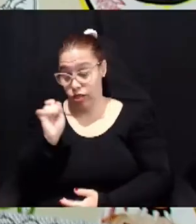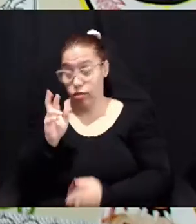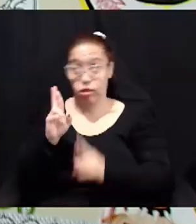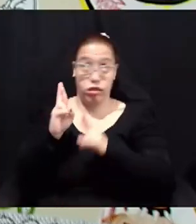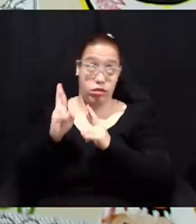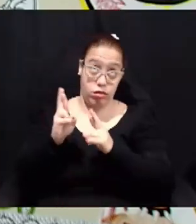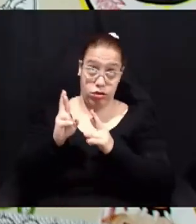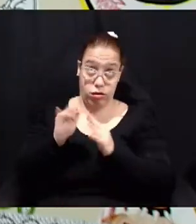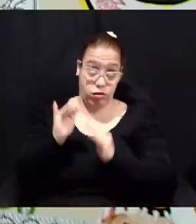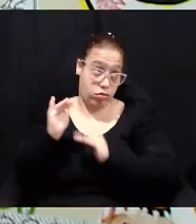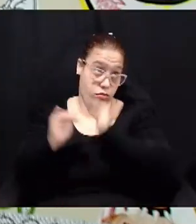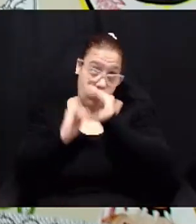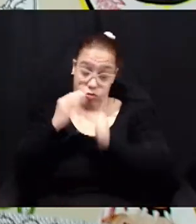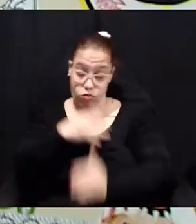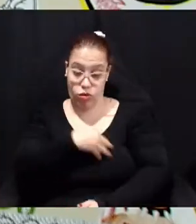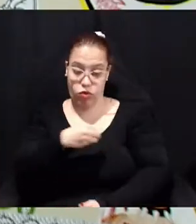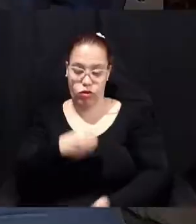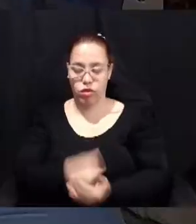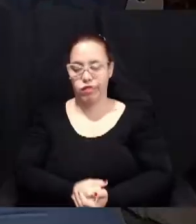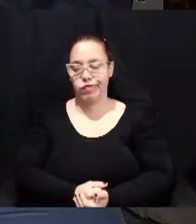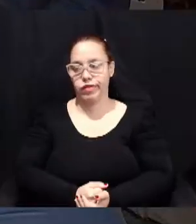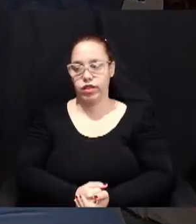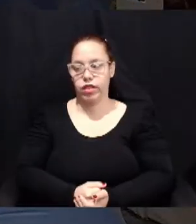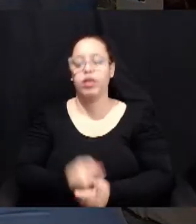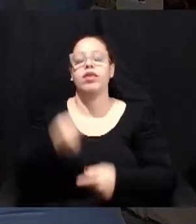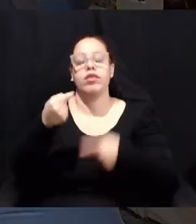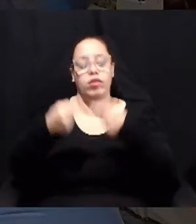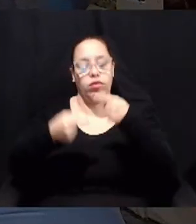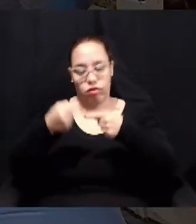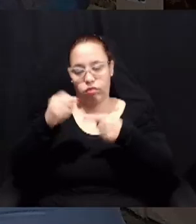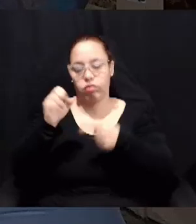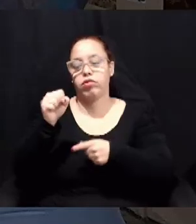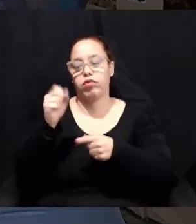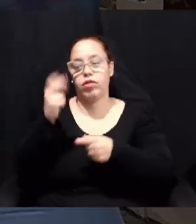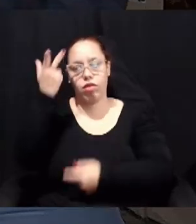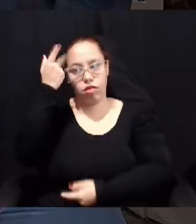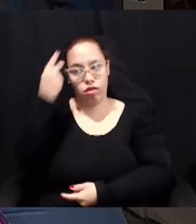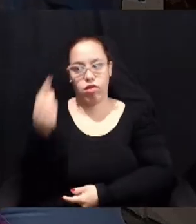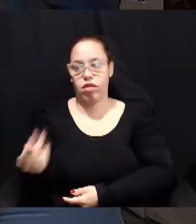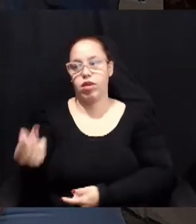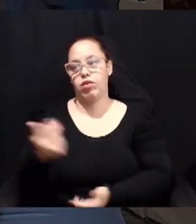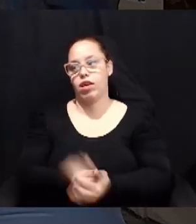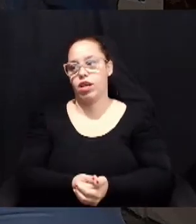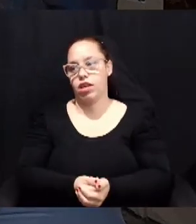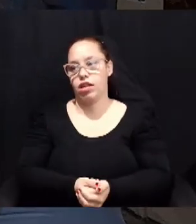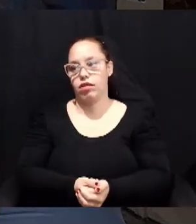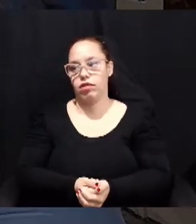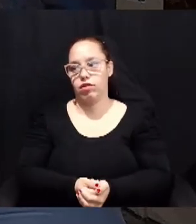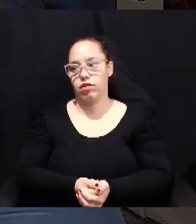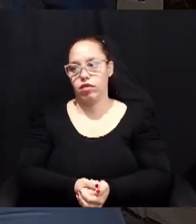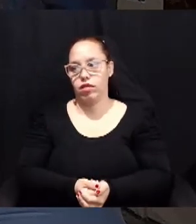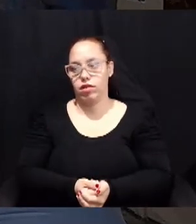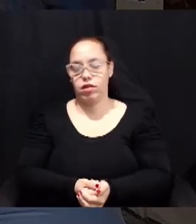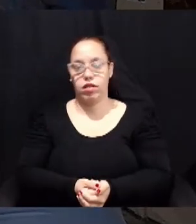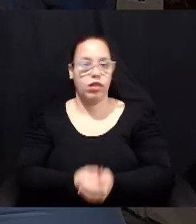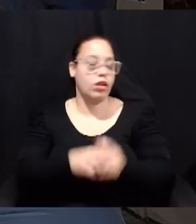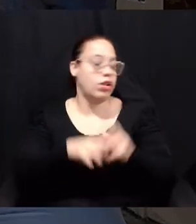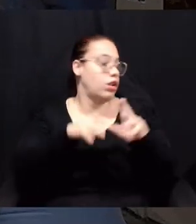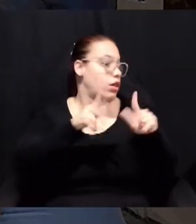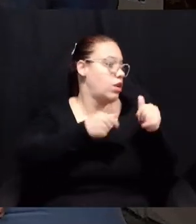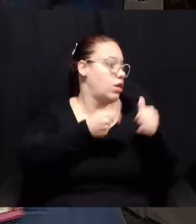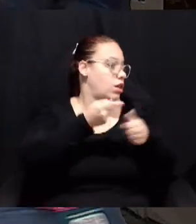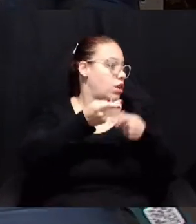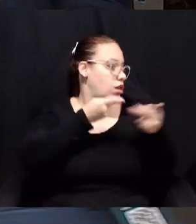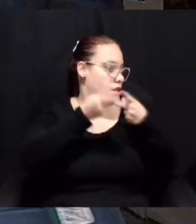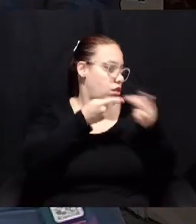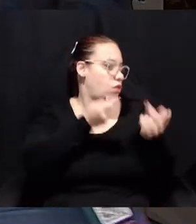próprio filho. Então a gente tem que discutir, tem que naturalizar essa discussão. Dá o direito de todo mundo falar a respeito. Exatamente.